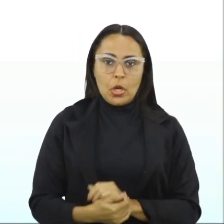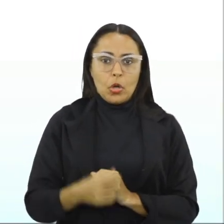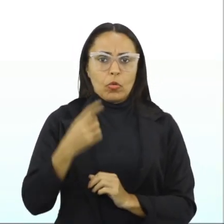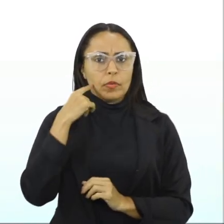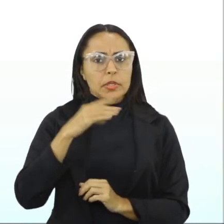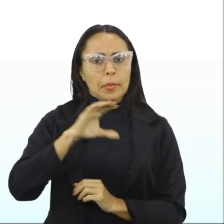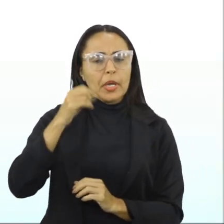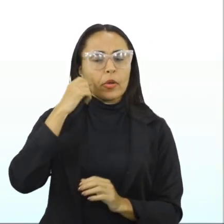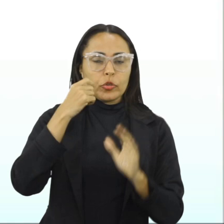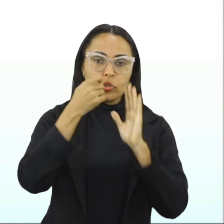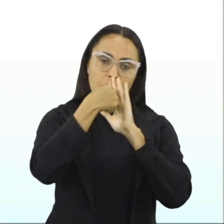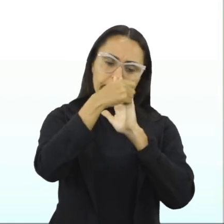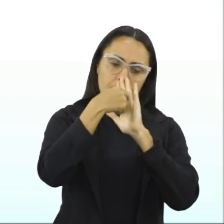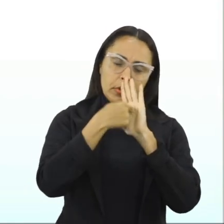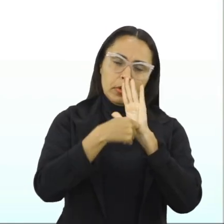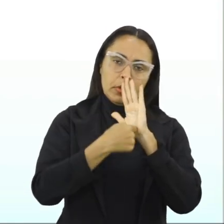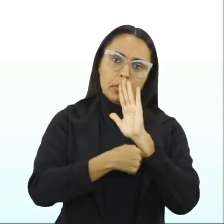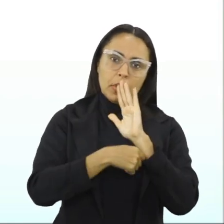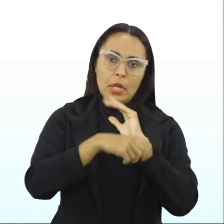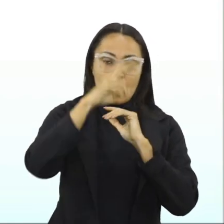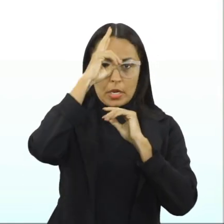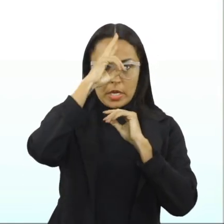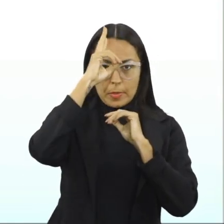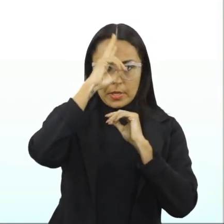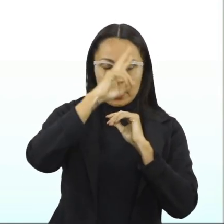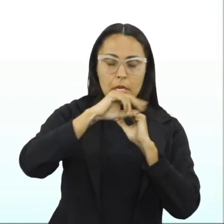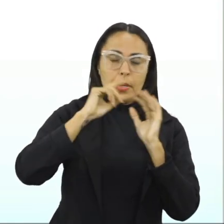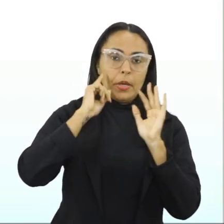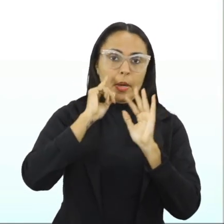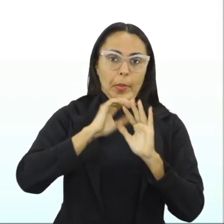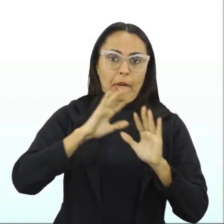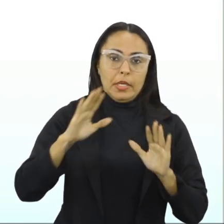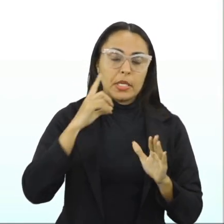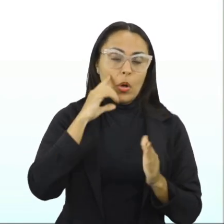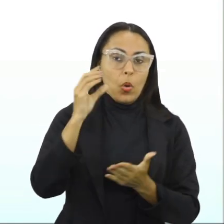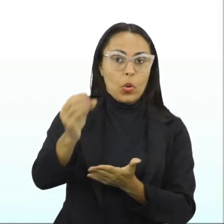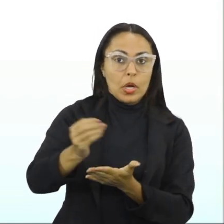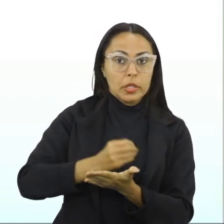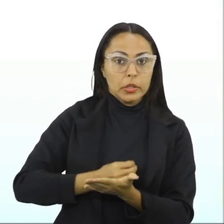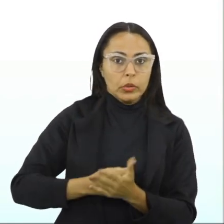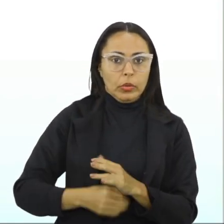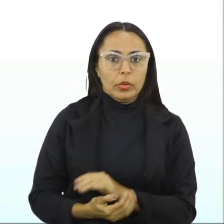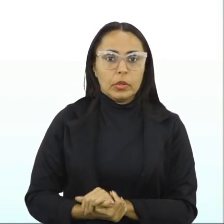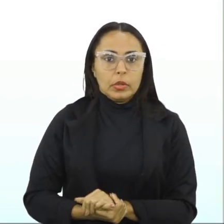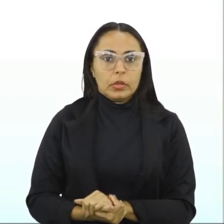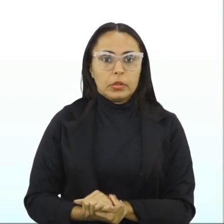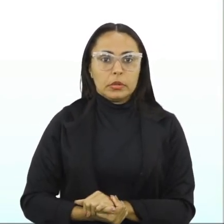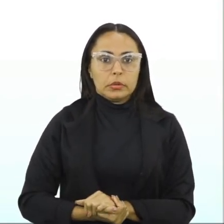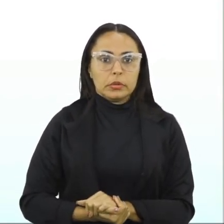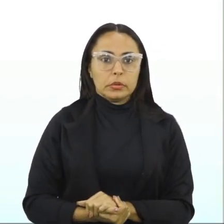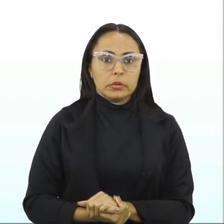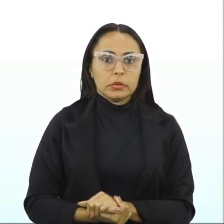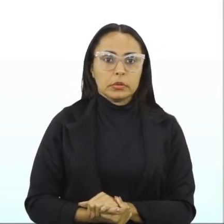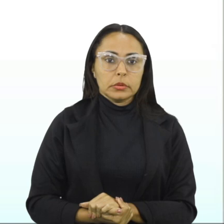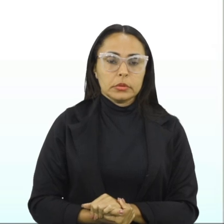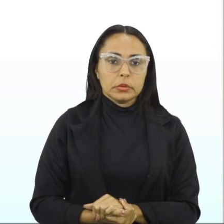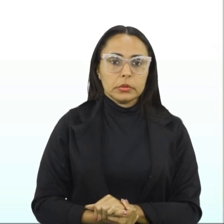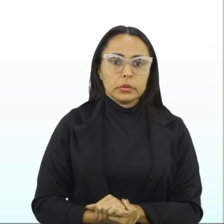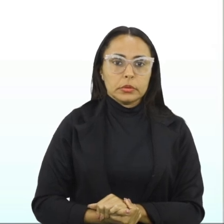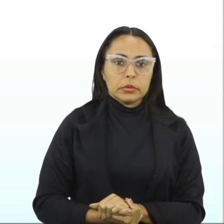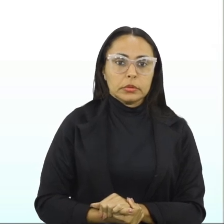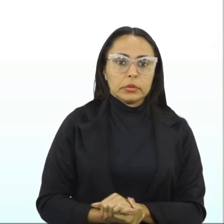isso aqui, eu vou escrever. Lembre que para o cara ser orgânico, ó, aqui você vai dizer